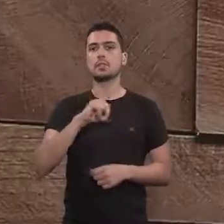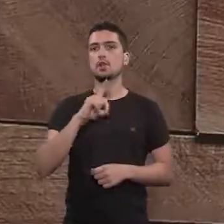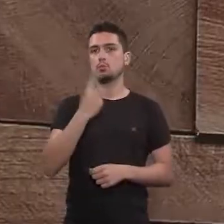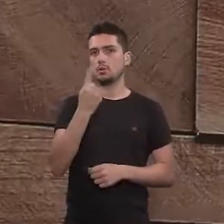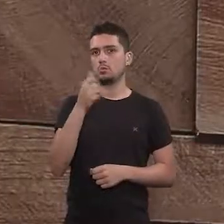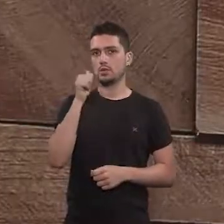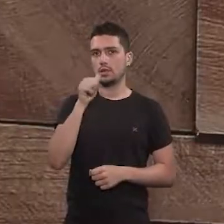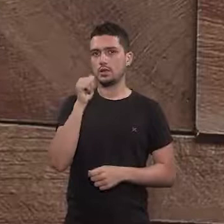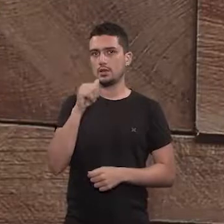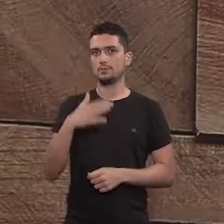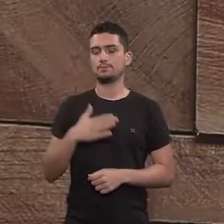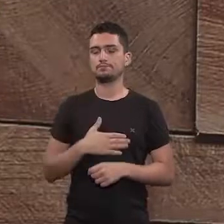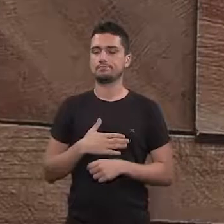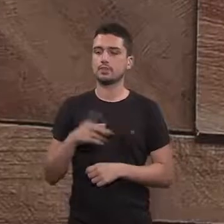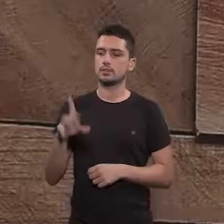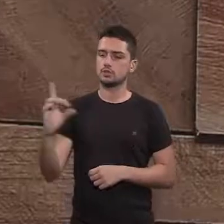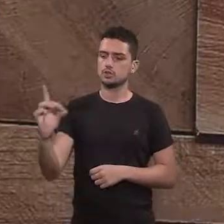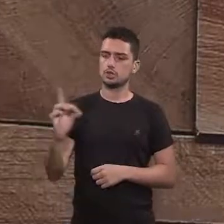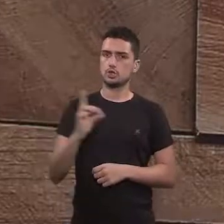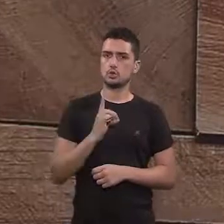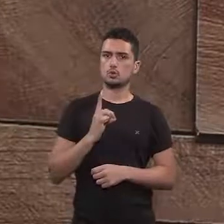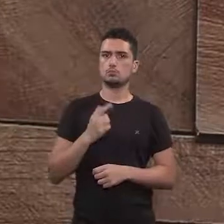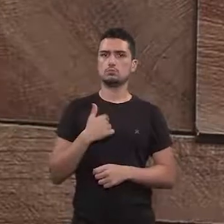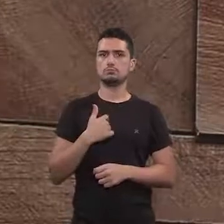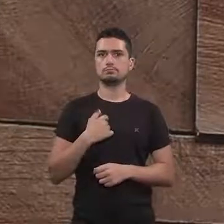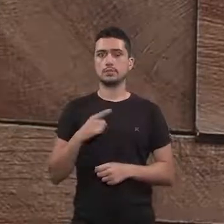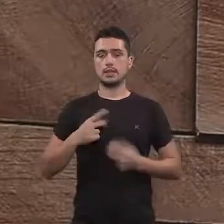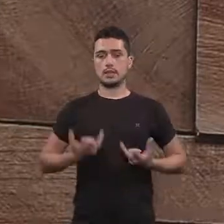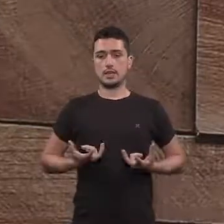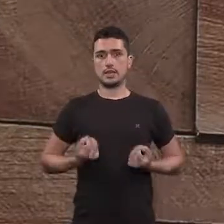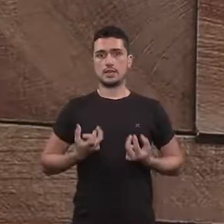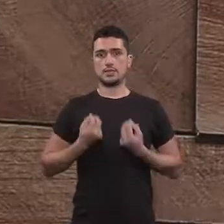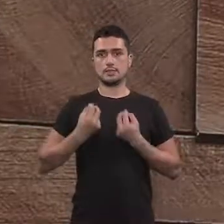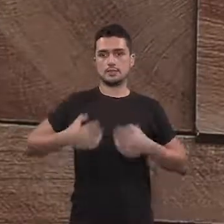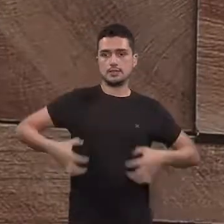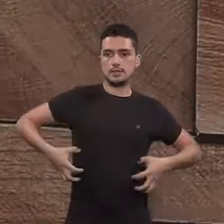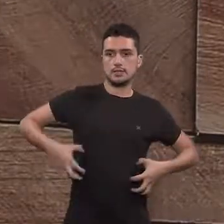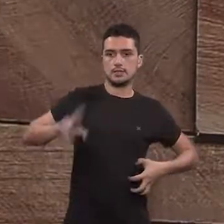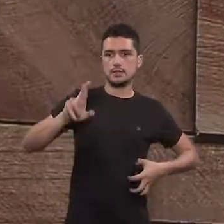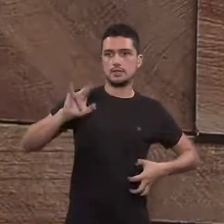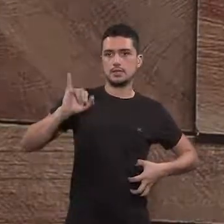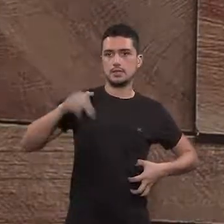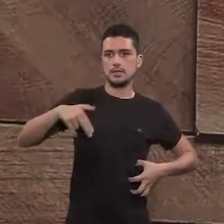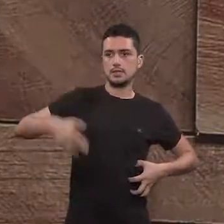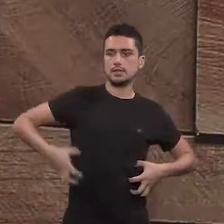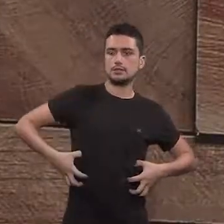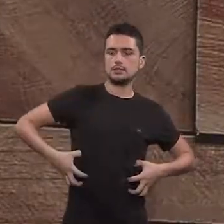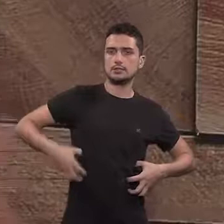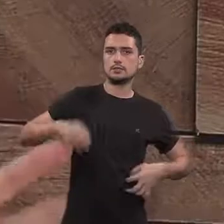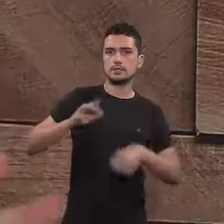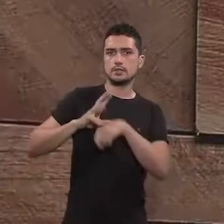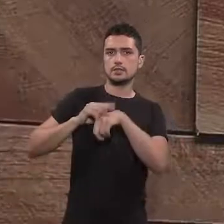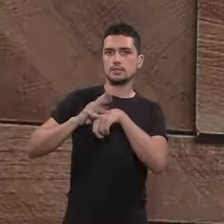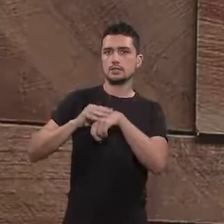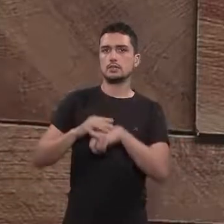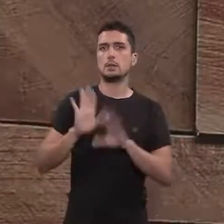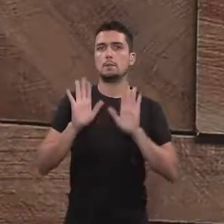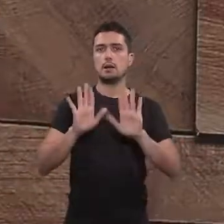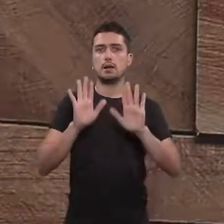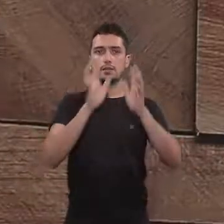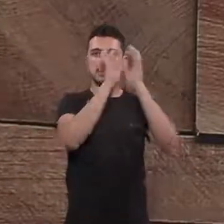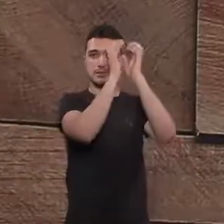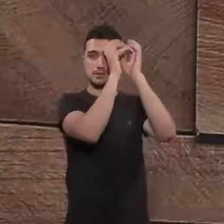Tinha uma paciente que chegou no consultório com um tumor de rim. mas ela emocionalmente estava completamente